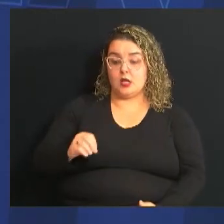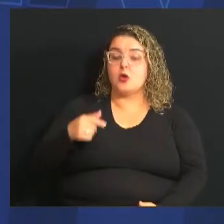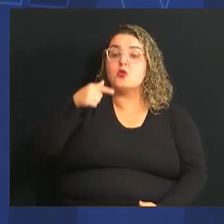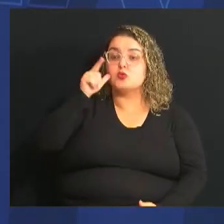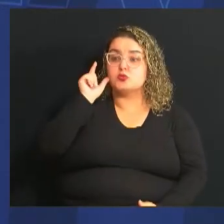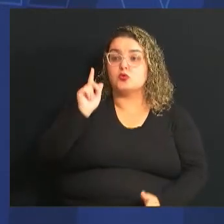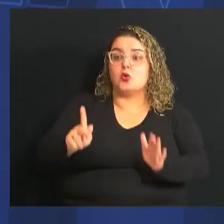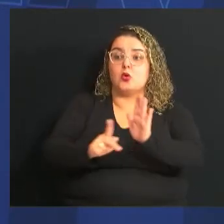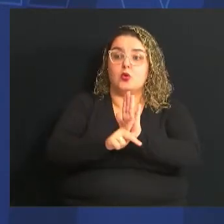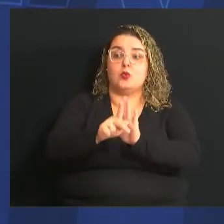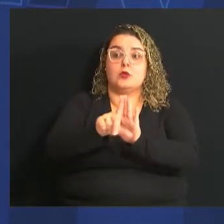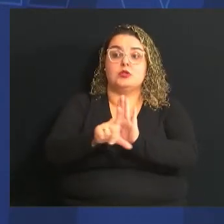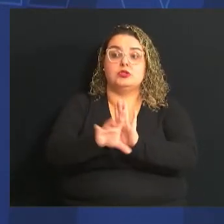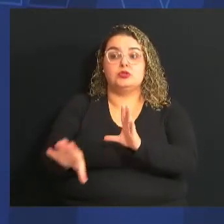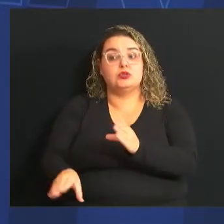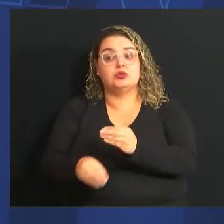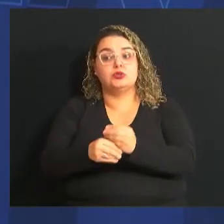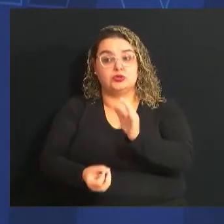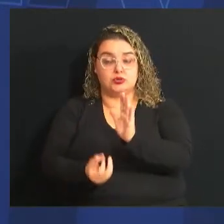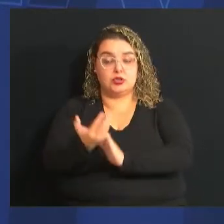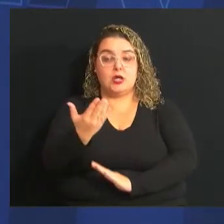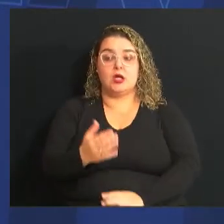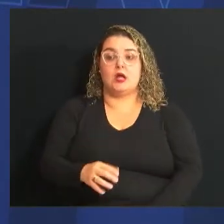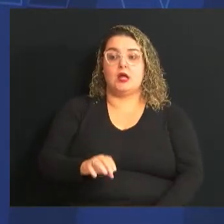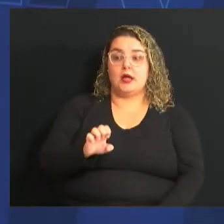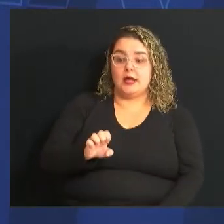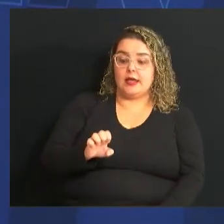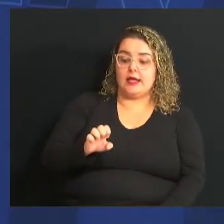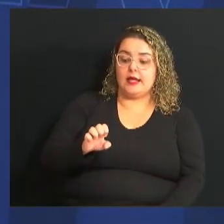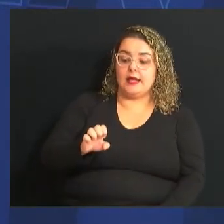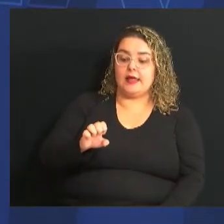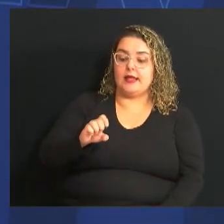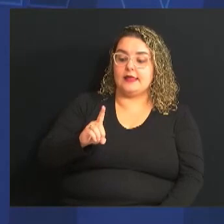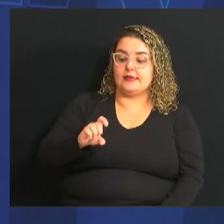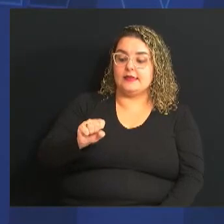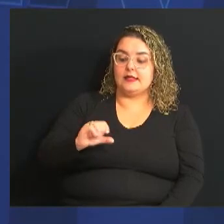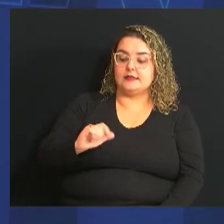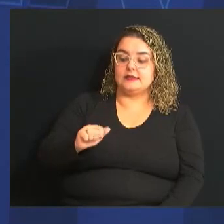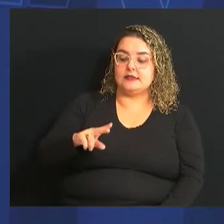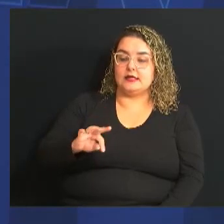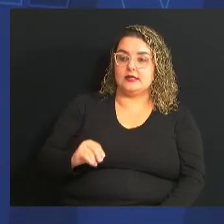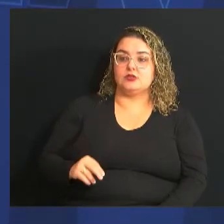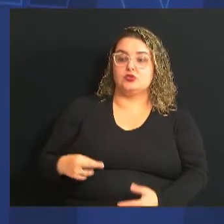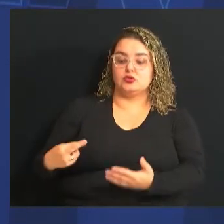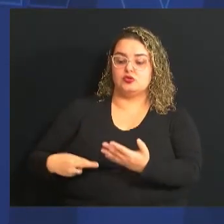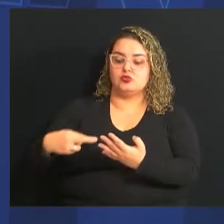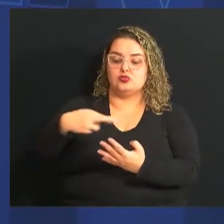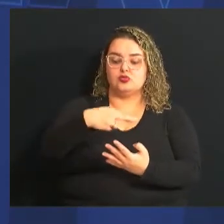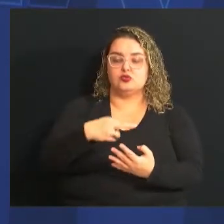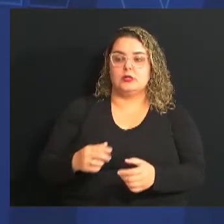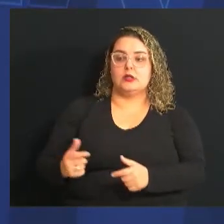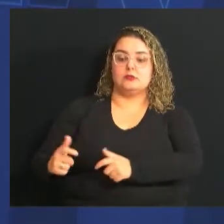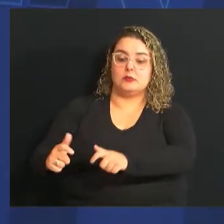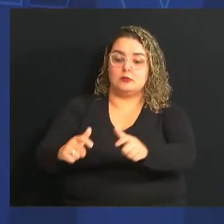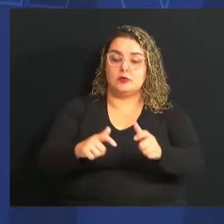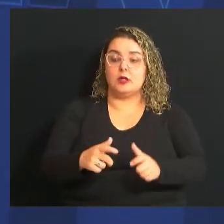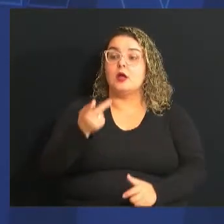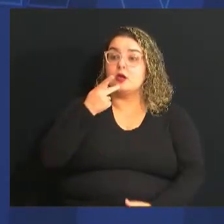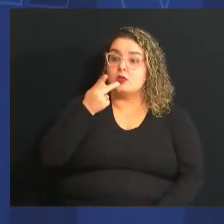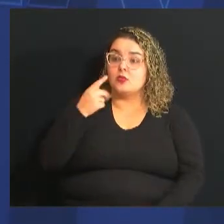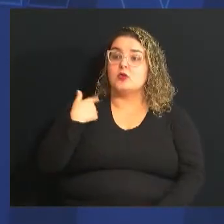de tributação, de como calcular a tarifa e remuneração do serviço.